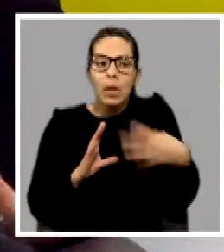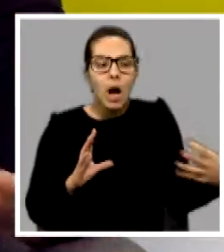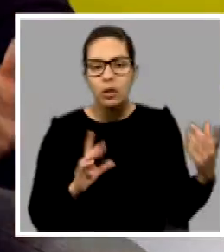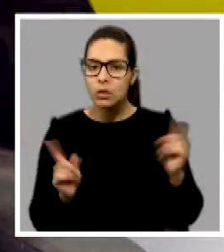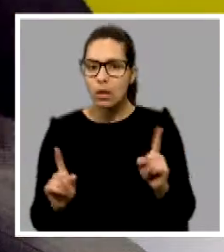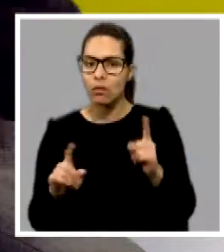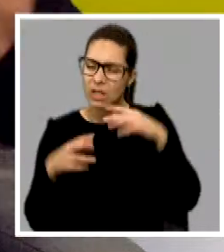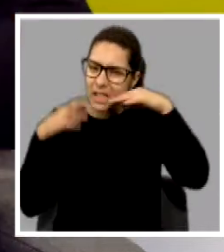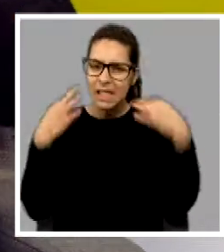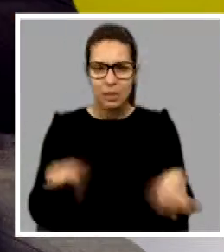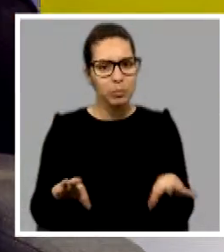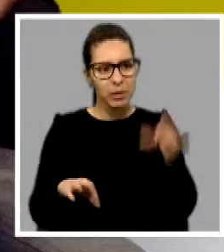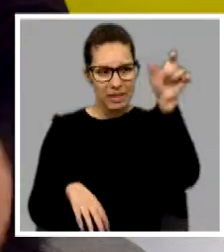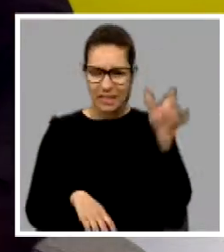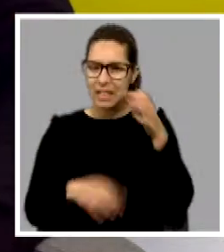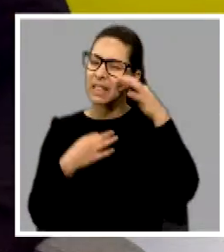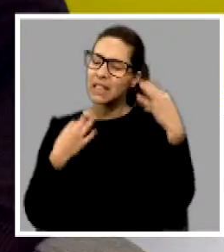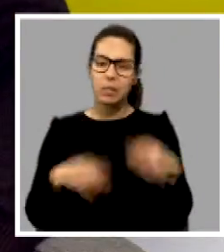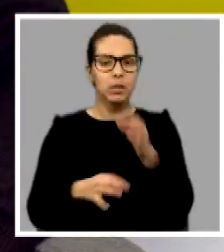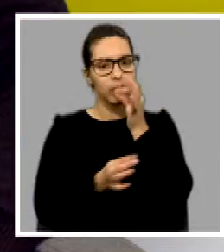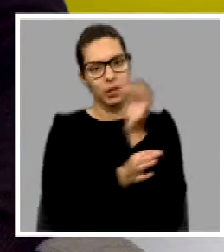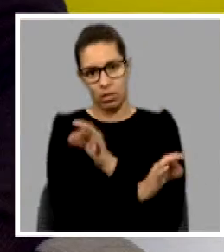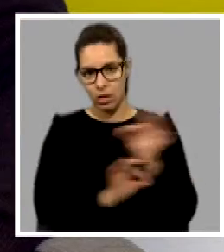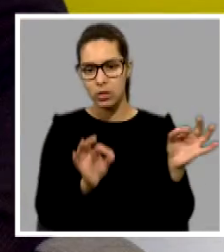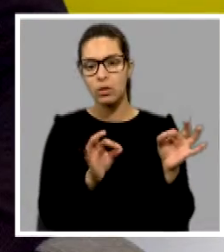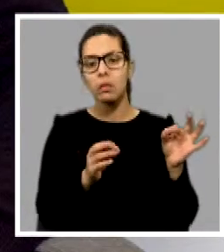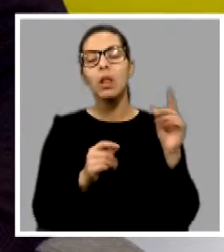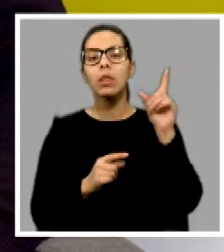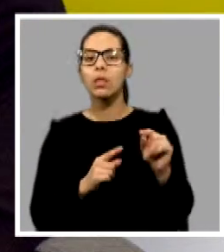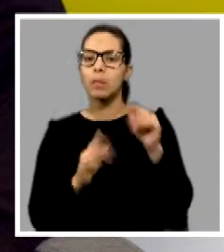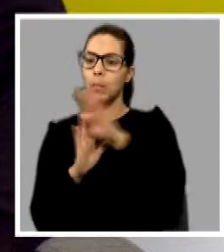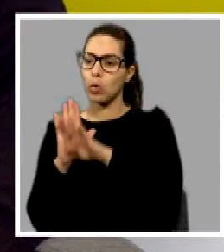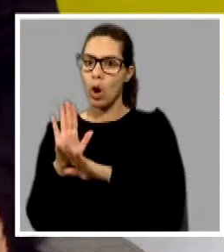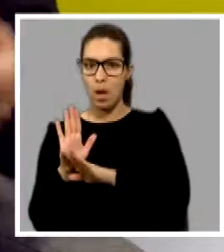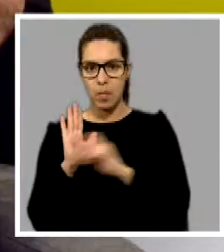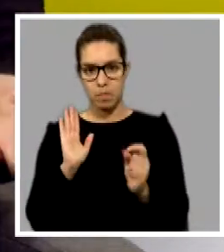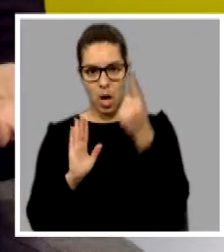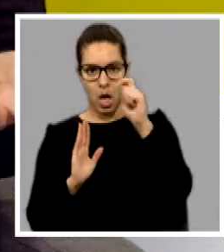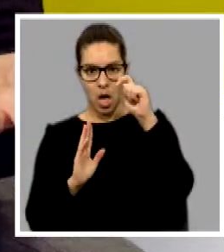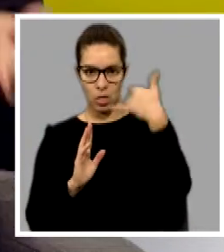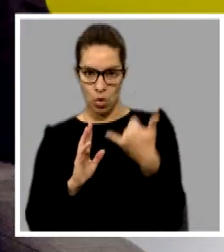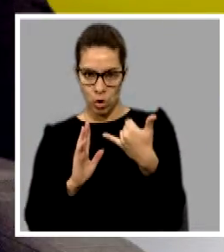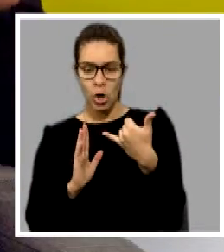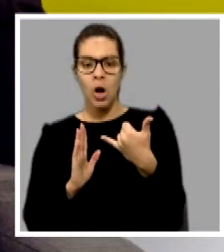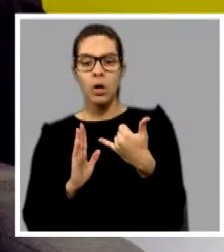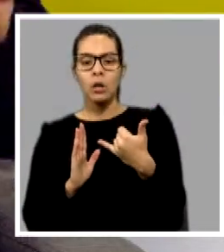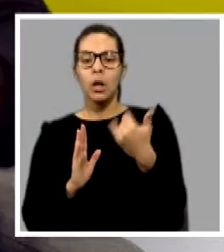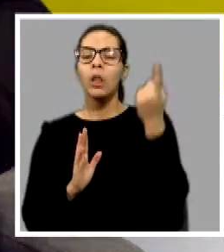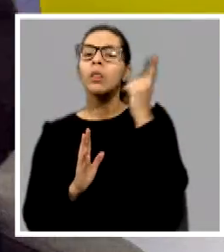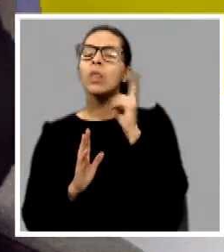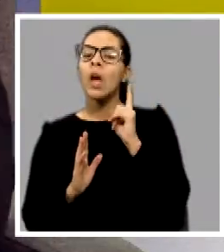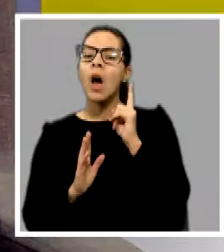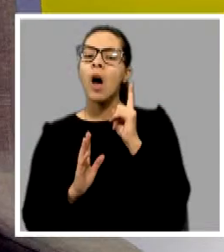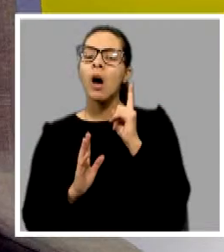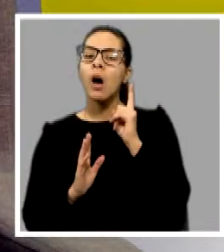muito boas, não é? Não precisam de ser complicadas porque são muito boas. E ele era uma pessoa muito simples e fantástico. E depois, o primeiro programa,